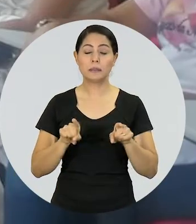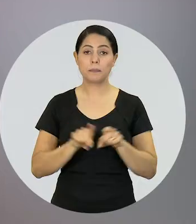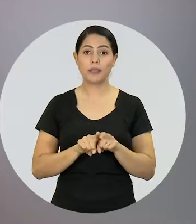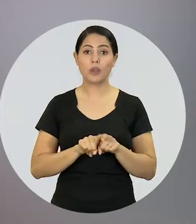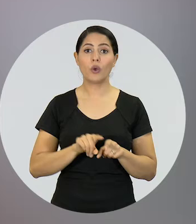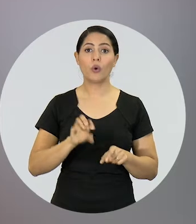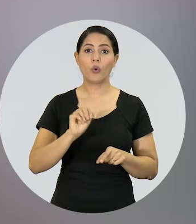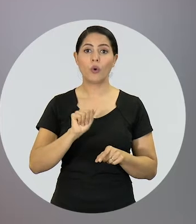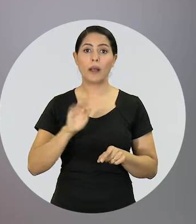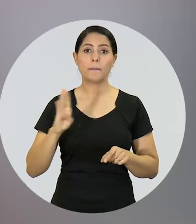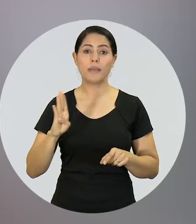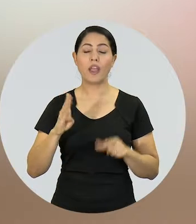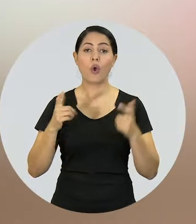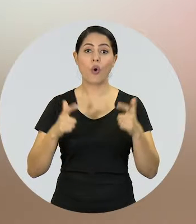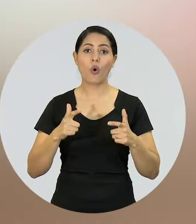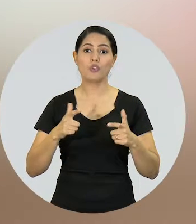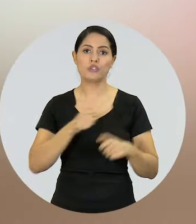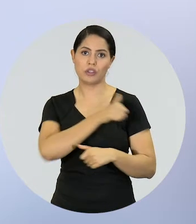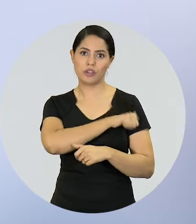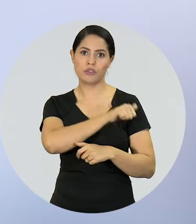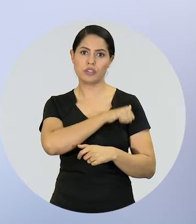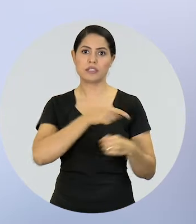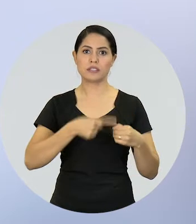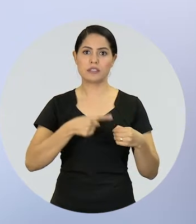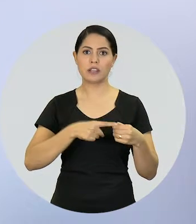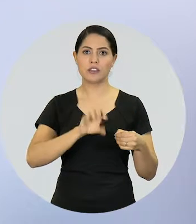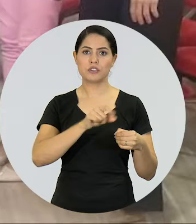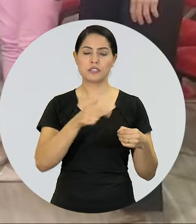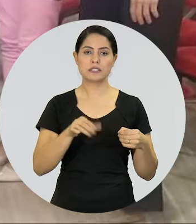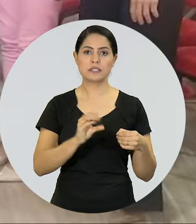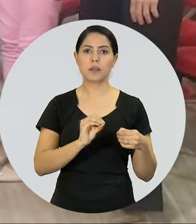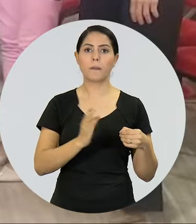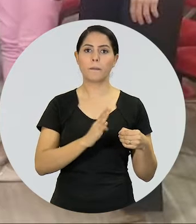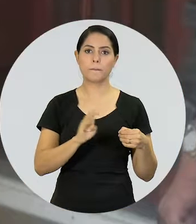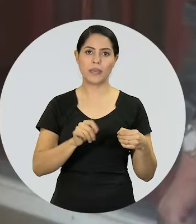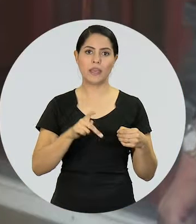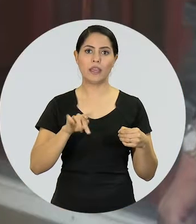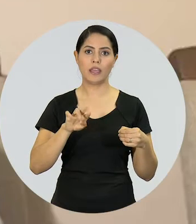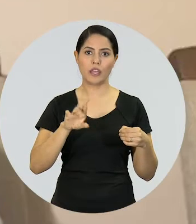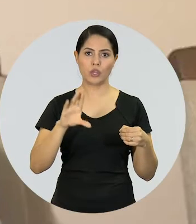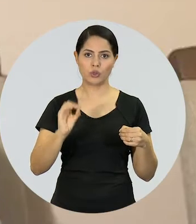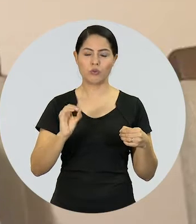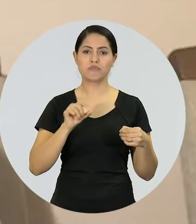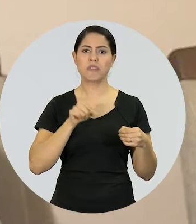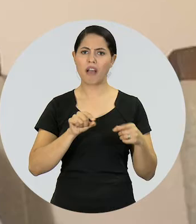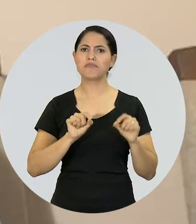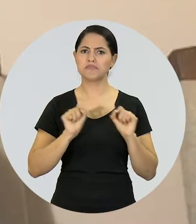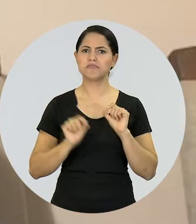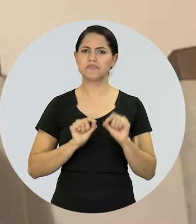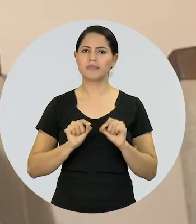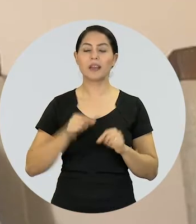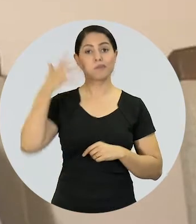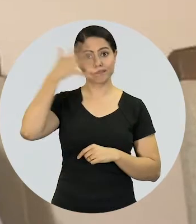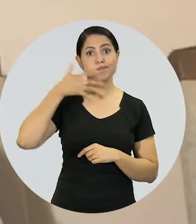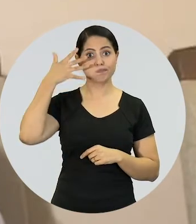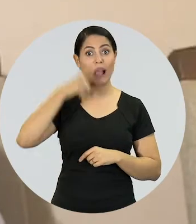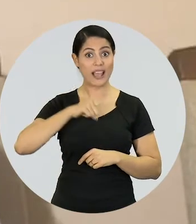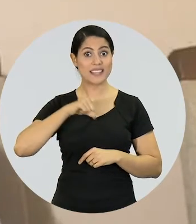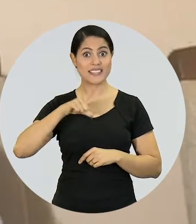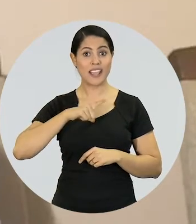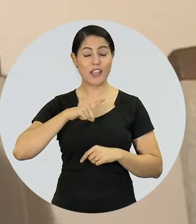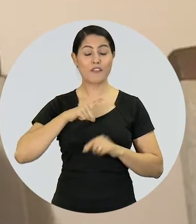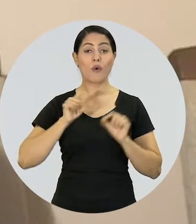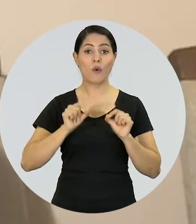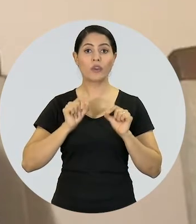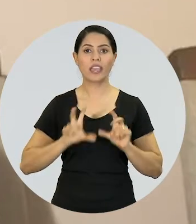da OAB em São Pedro da Aldeia, no Rio de Janeiro, também embarcou na campanha. Nós tivemos uma palestra falando sobre o conflito